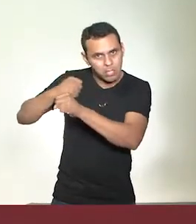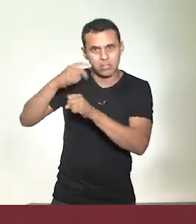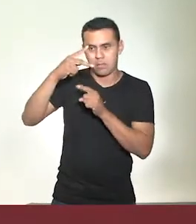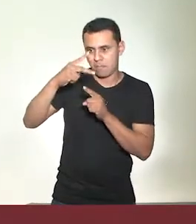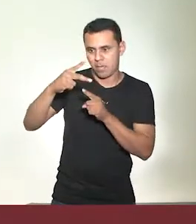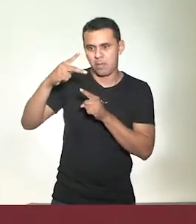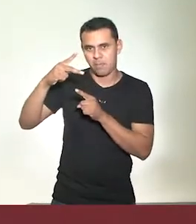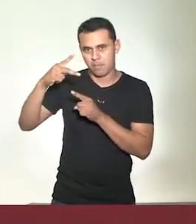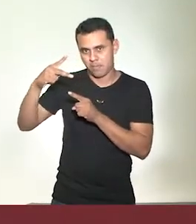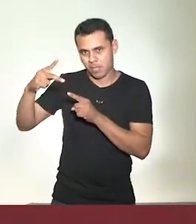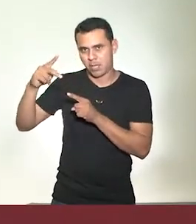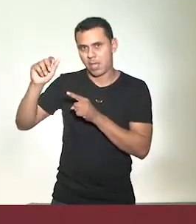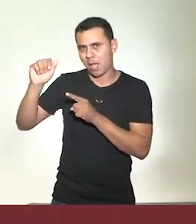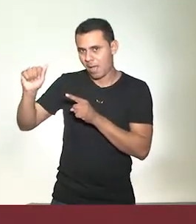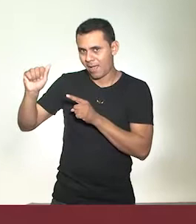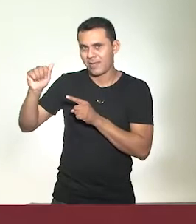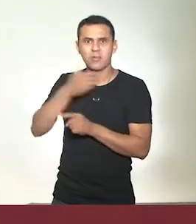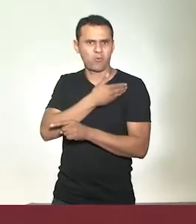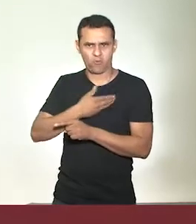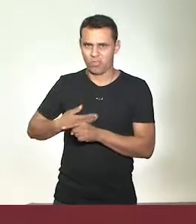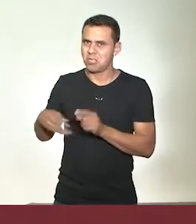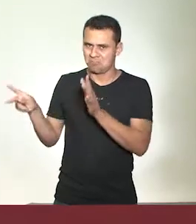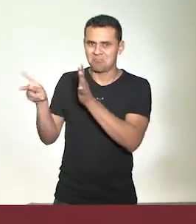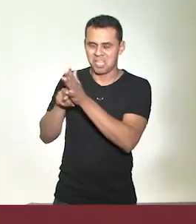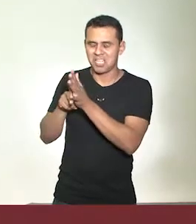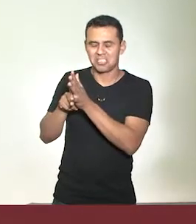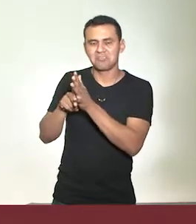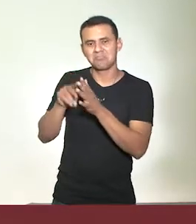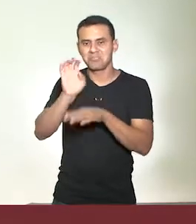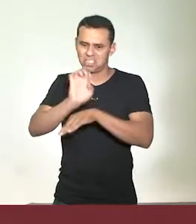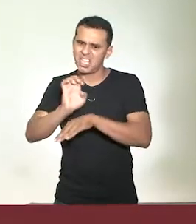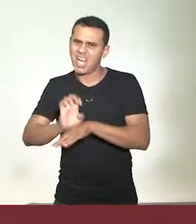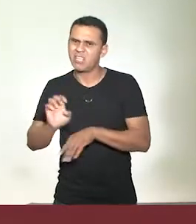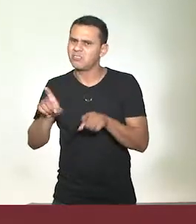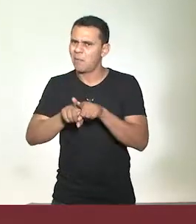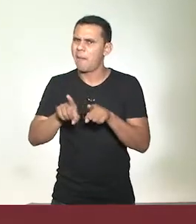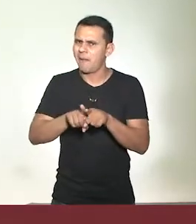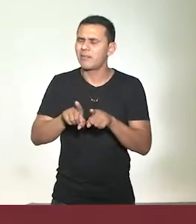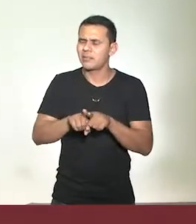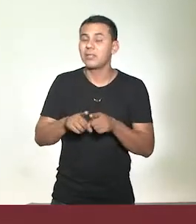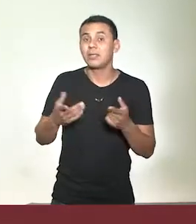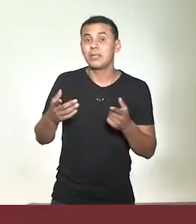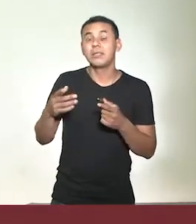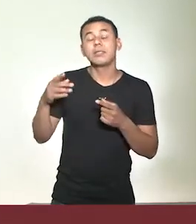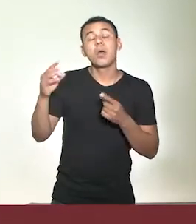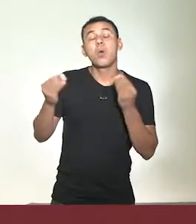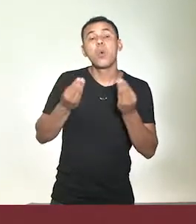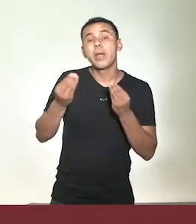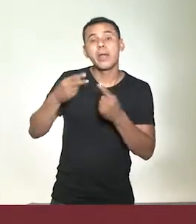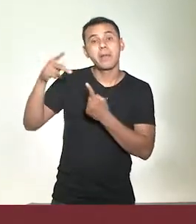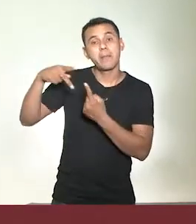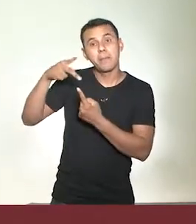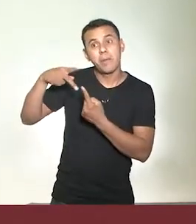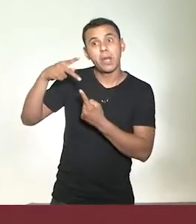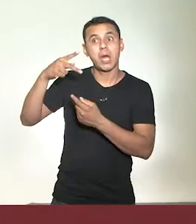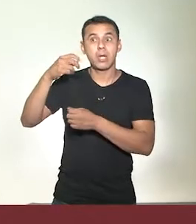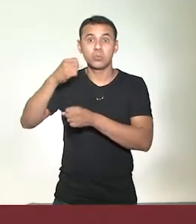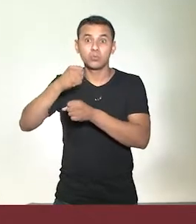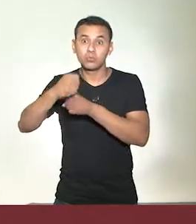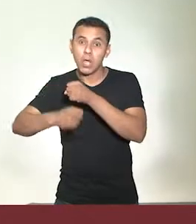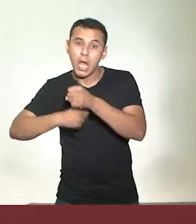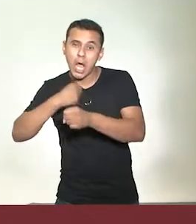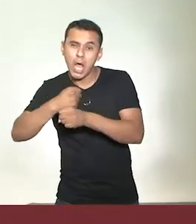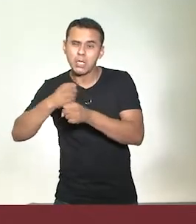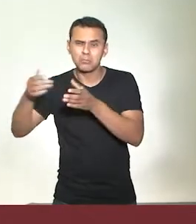PPA que é do dos governos enfim é que o estado trabalha com ele então seria um plano no